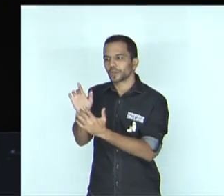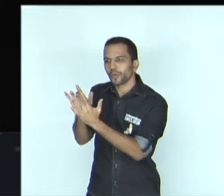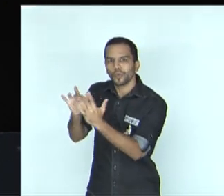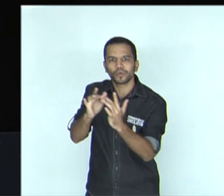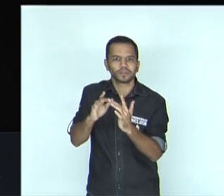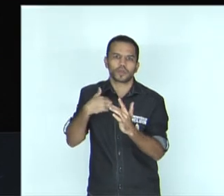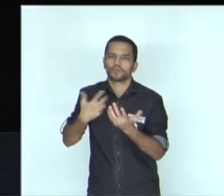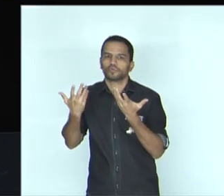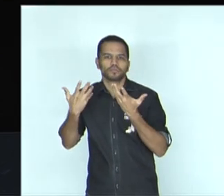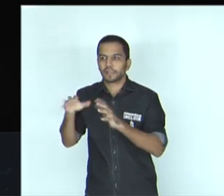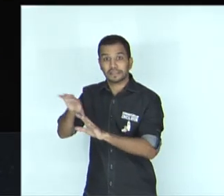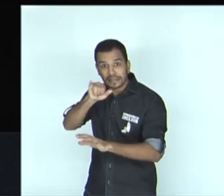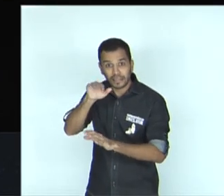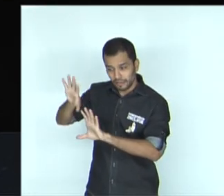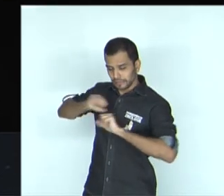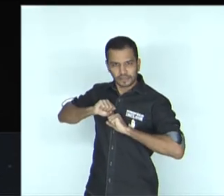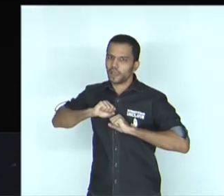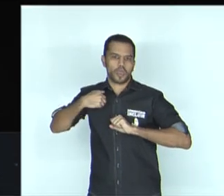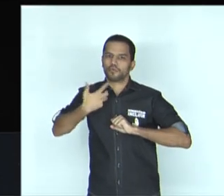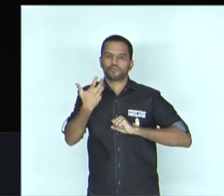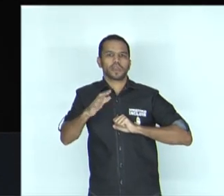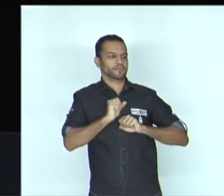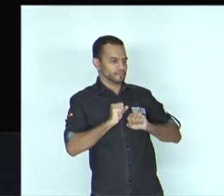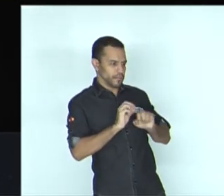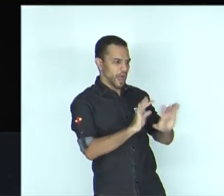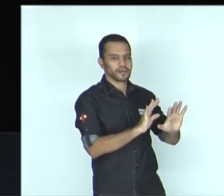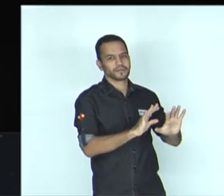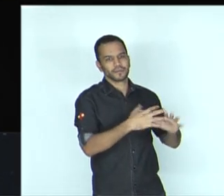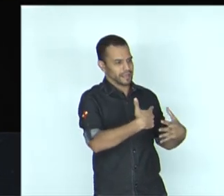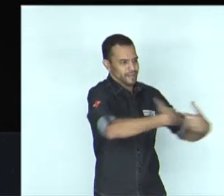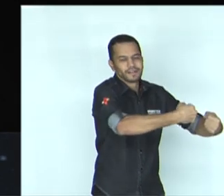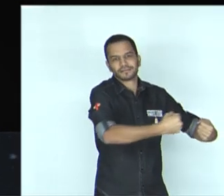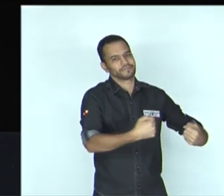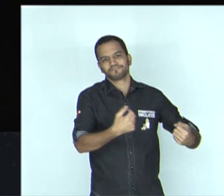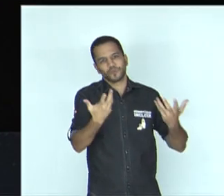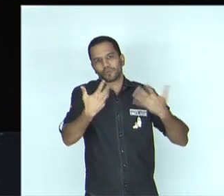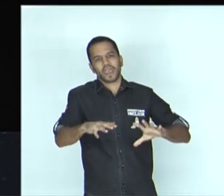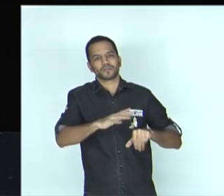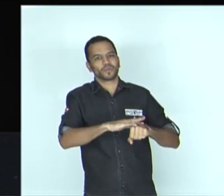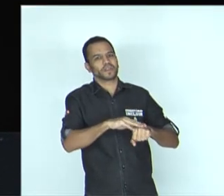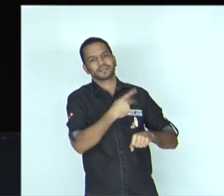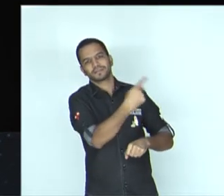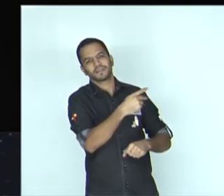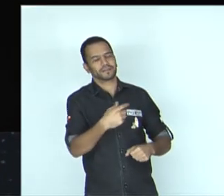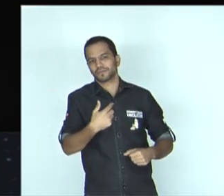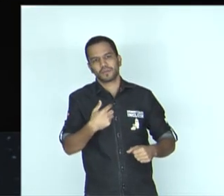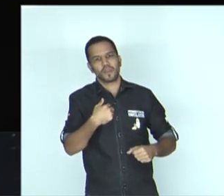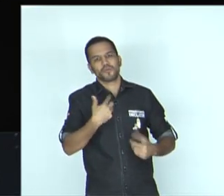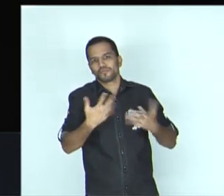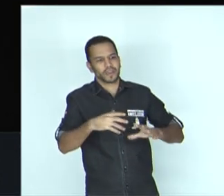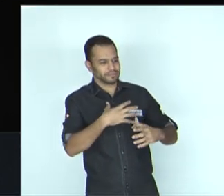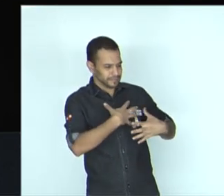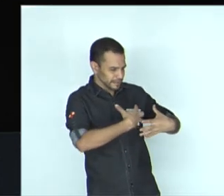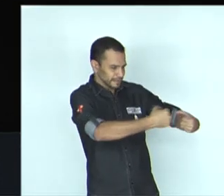não quero contaminar meu pai e minha mãe. Situação delicada, situação complexa. Ah, pastor,